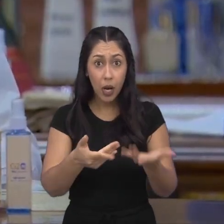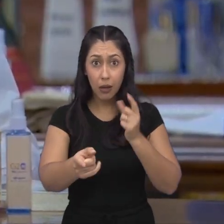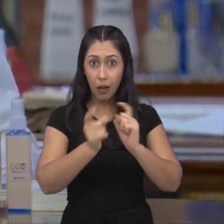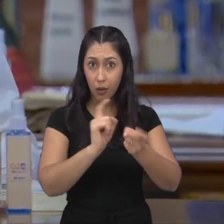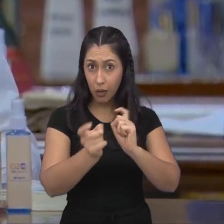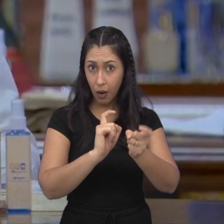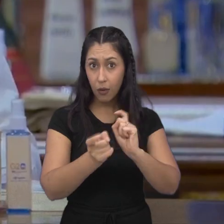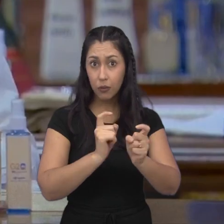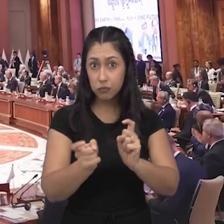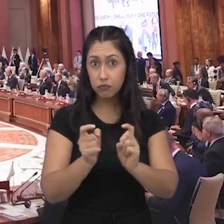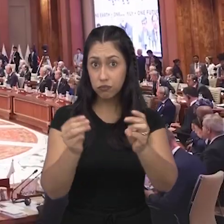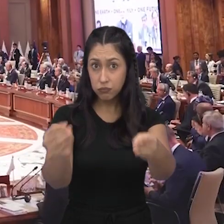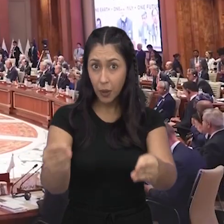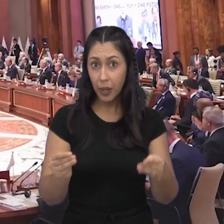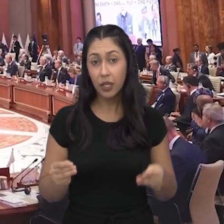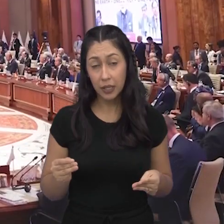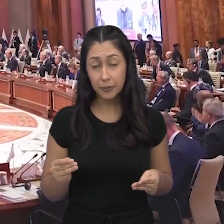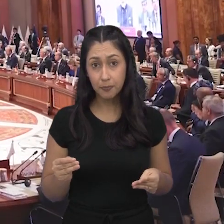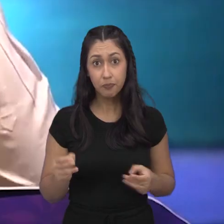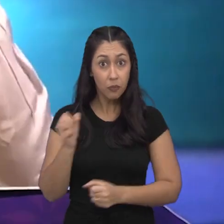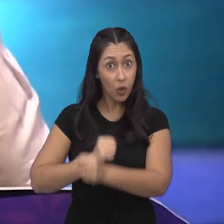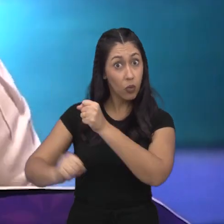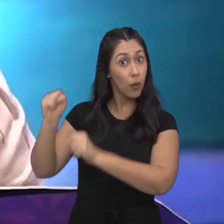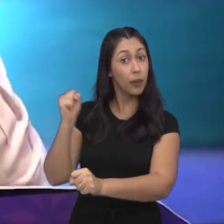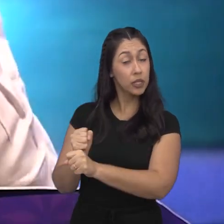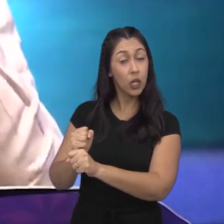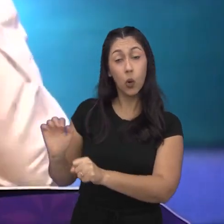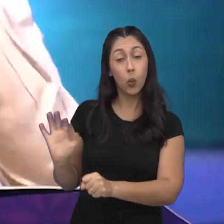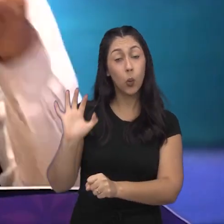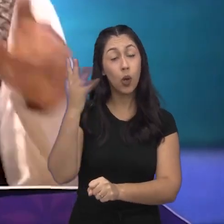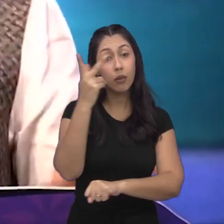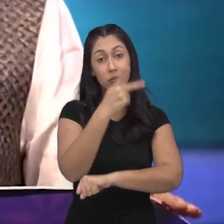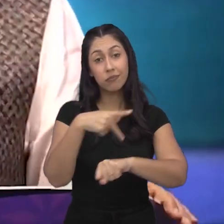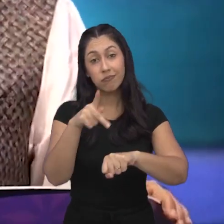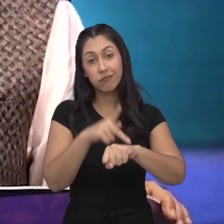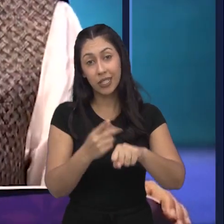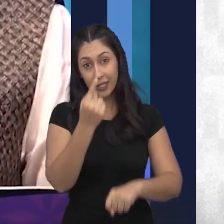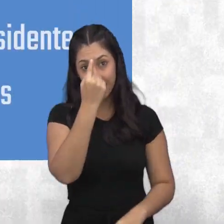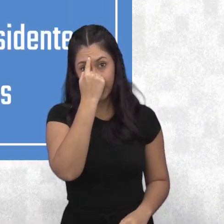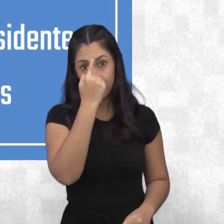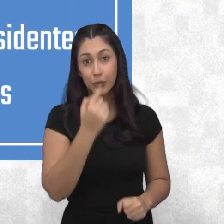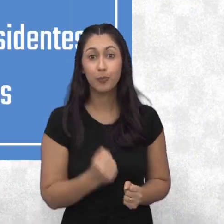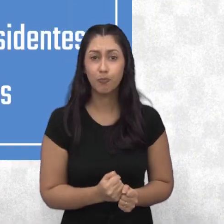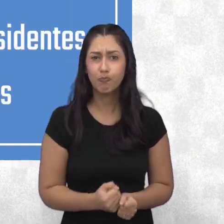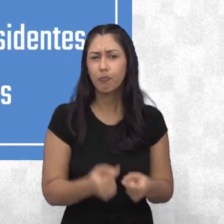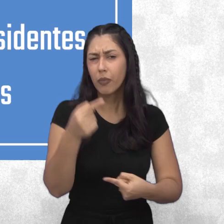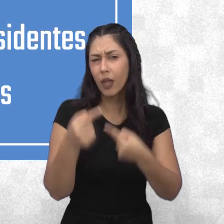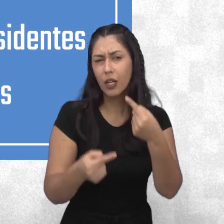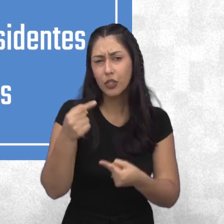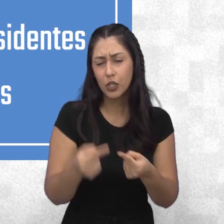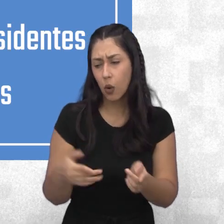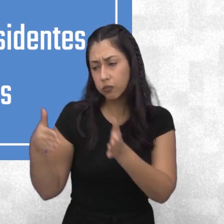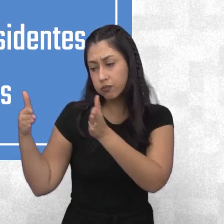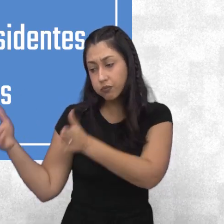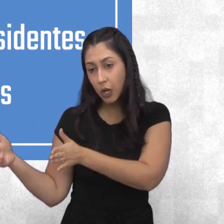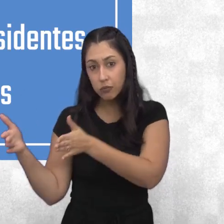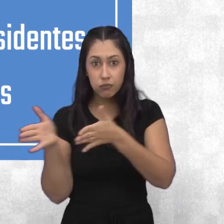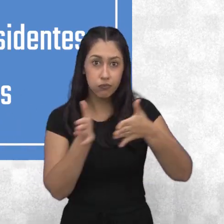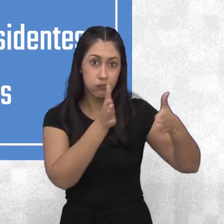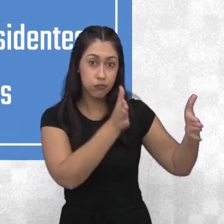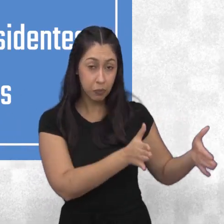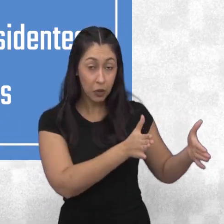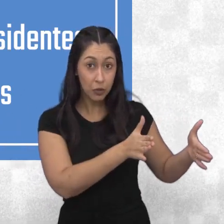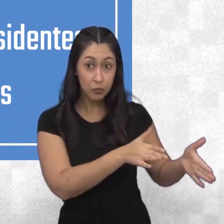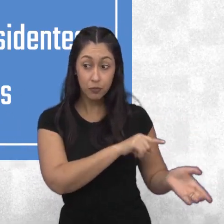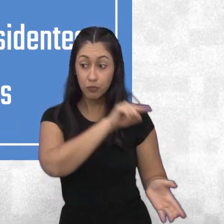encontros ministeriais. No ano passado, a Índia sediou esses encontros. As discussões são divididas em duas